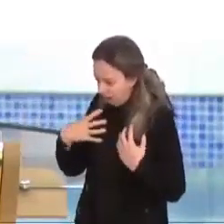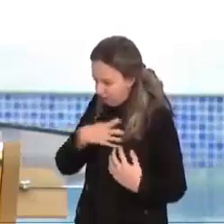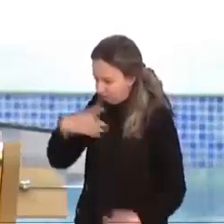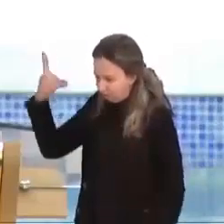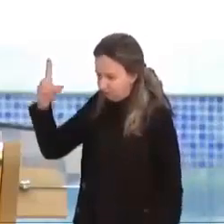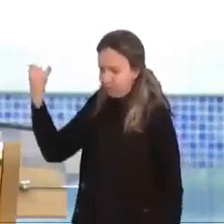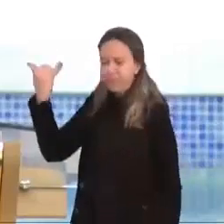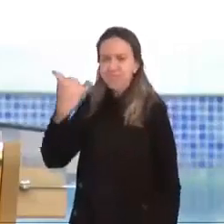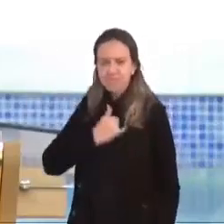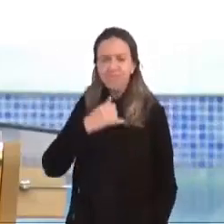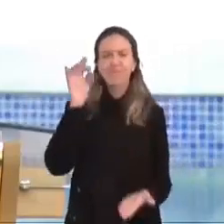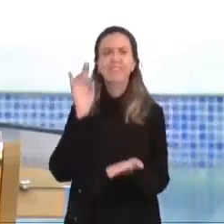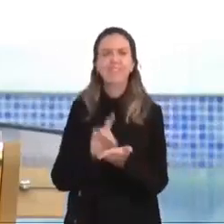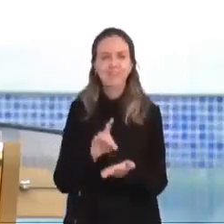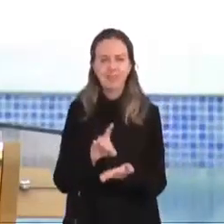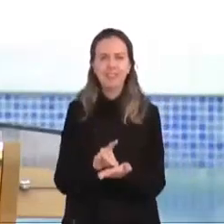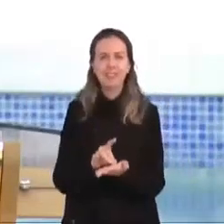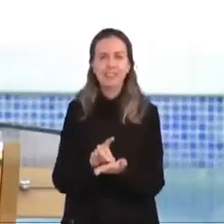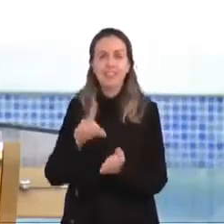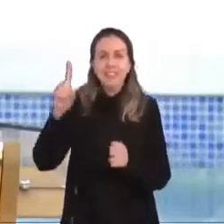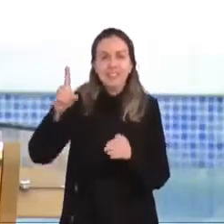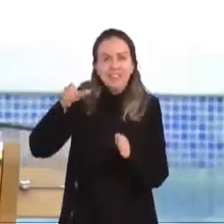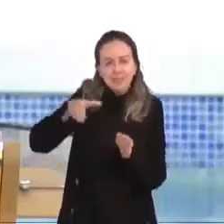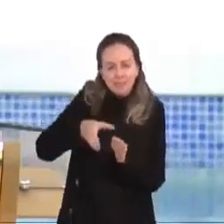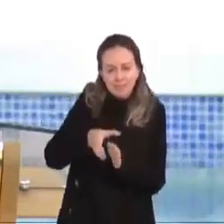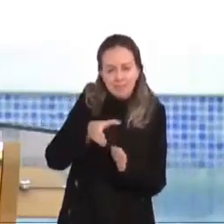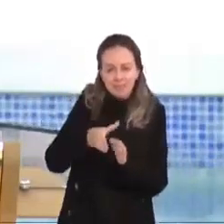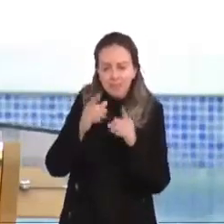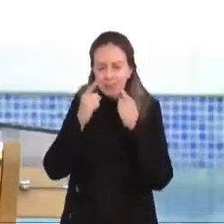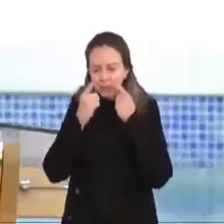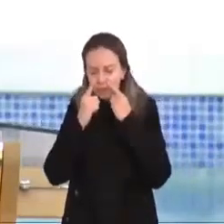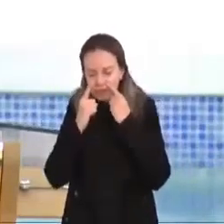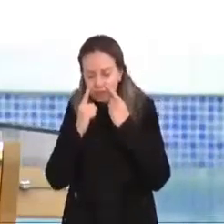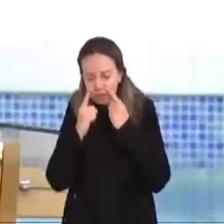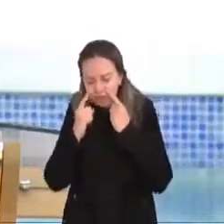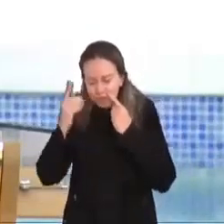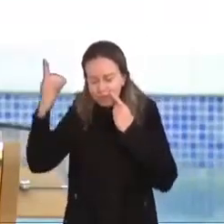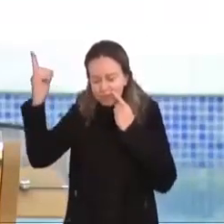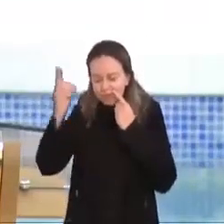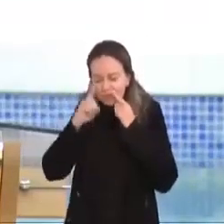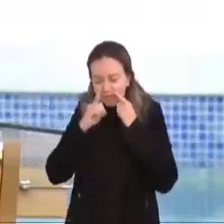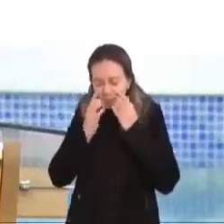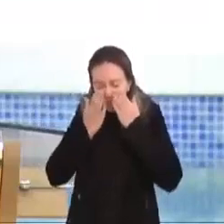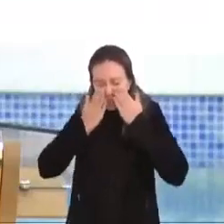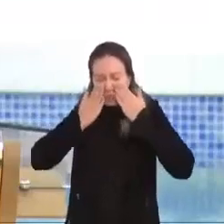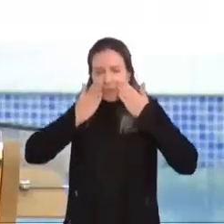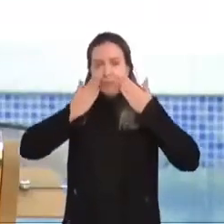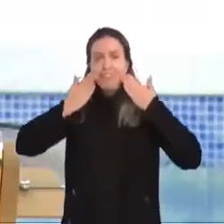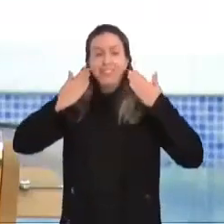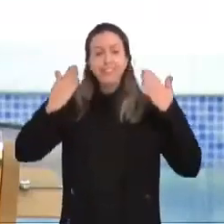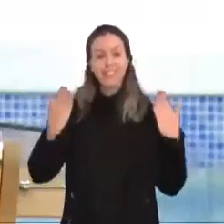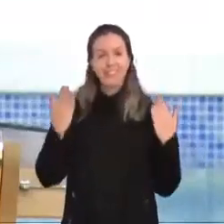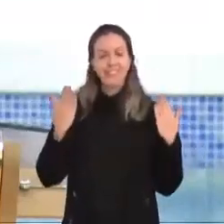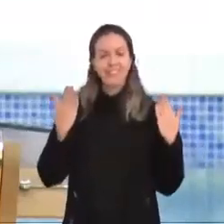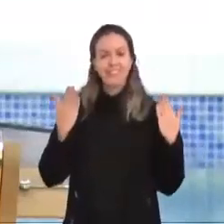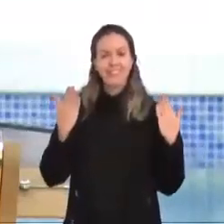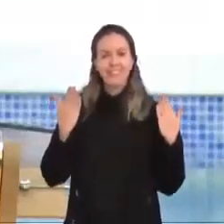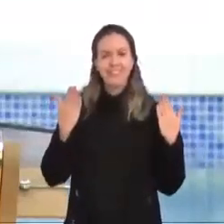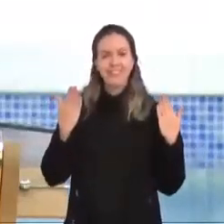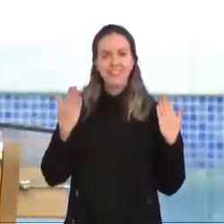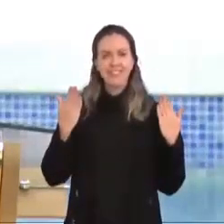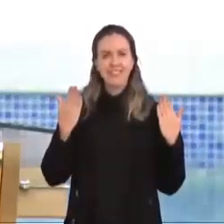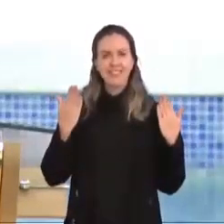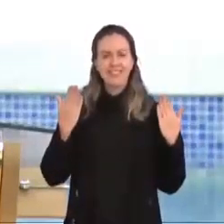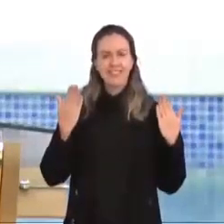Senhor, Deus está consolando o profeta, porque Deus está dizendo: eu vim onde você está,